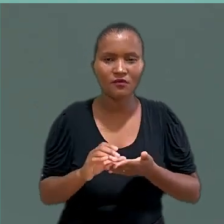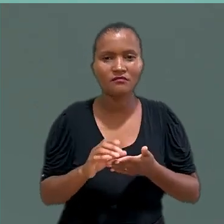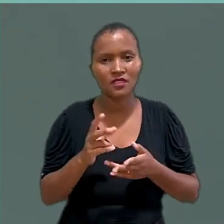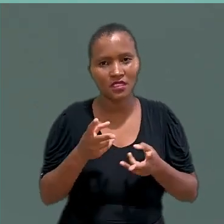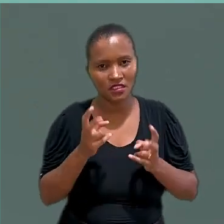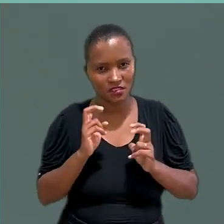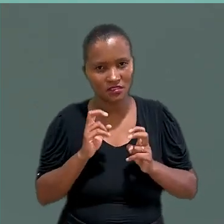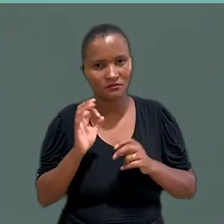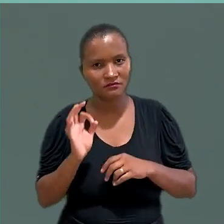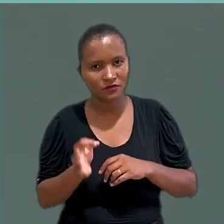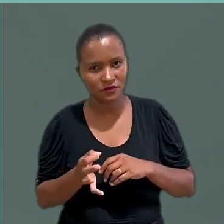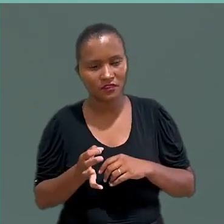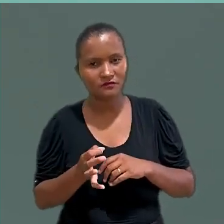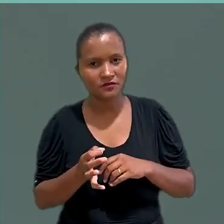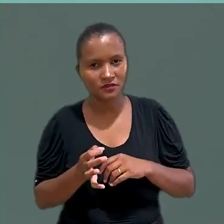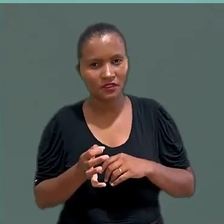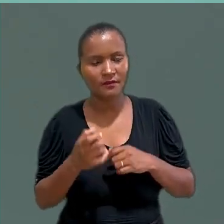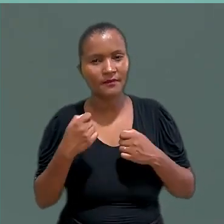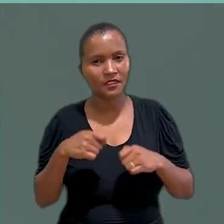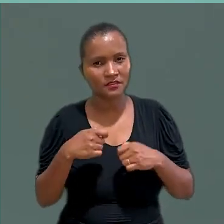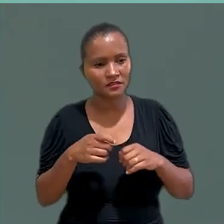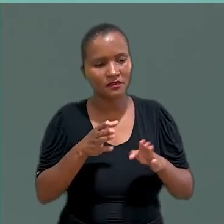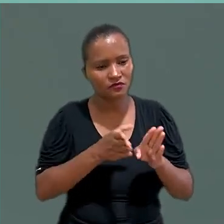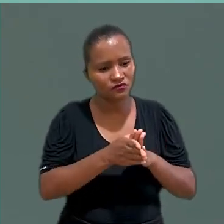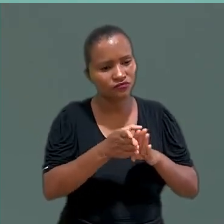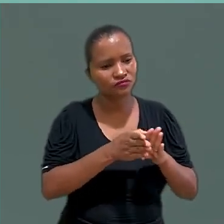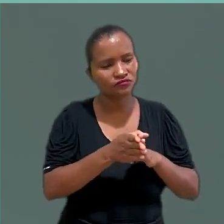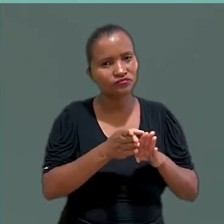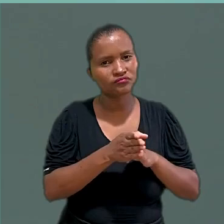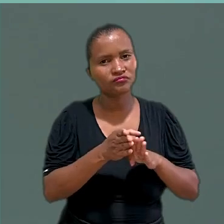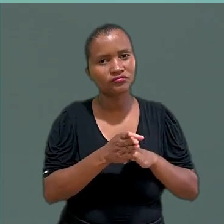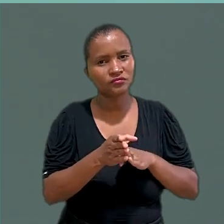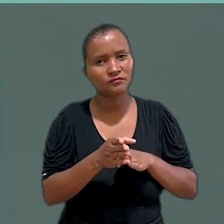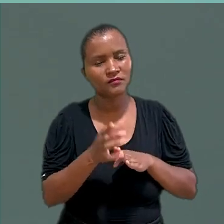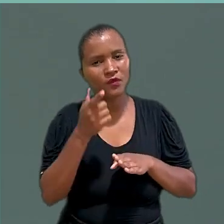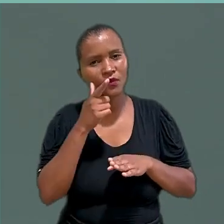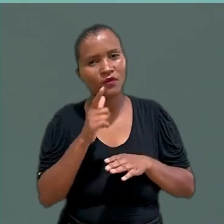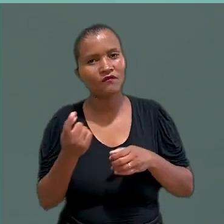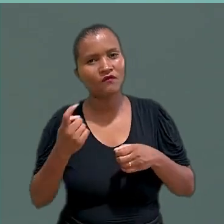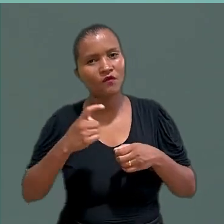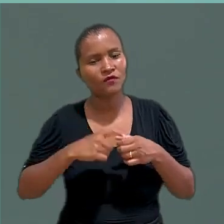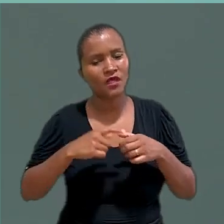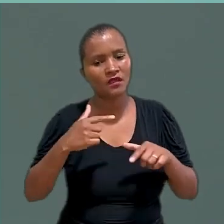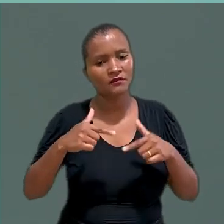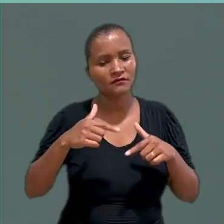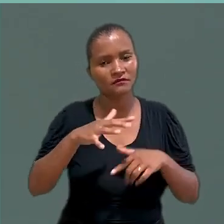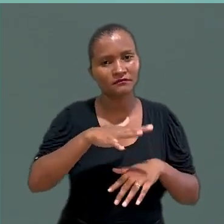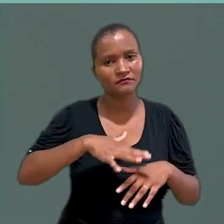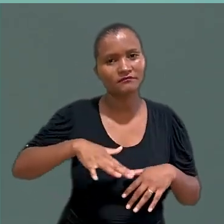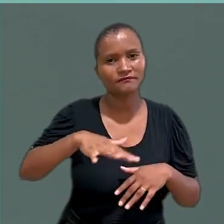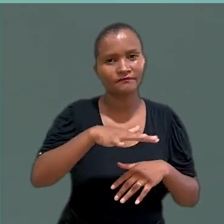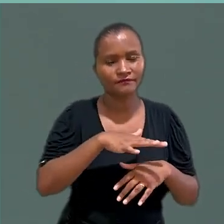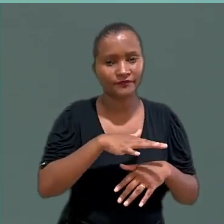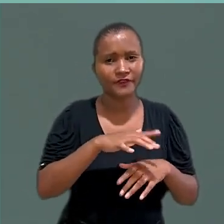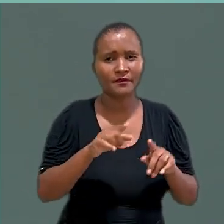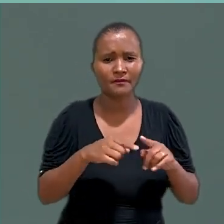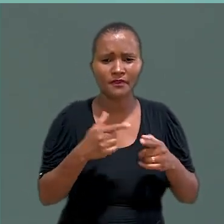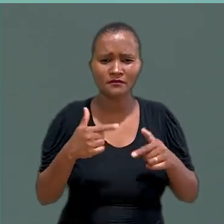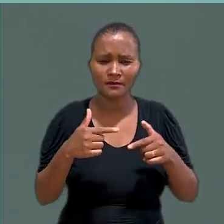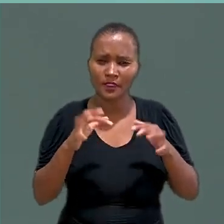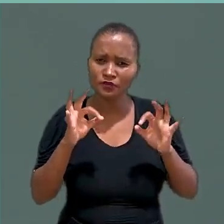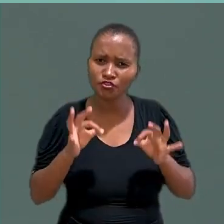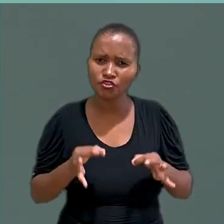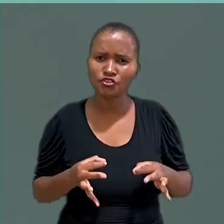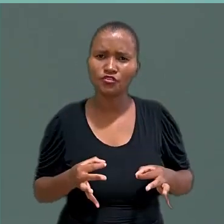devidas, elas sejam minimamente orientadas para o retorno ao mercado de trabalho, mas um trabalho digno, um trabalho